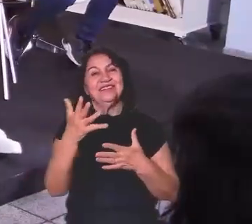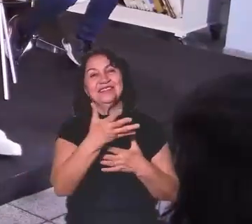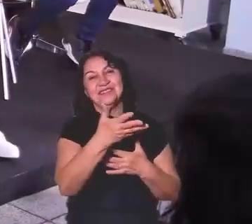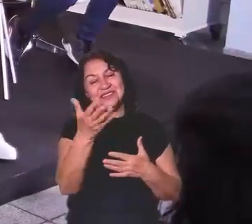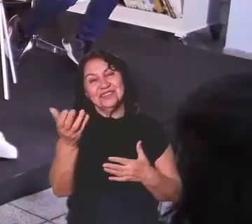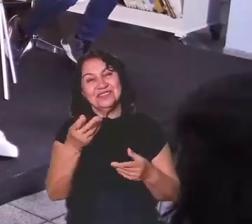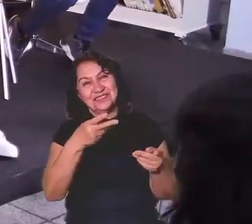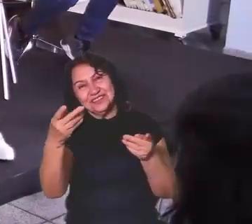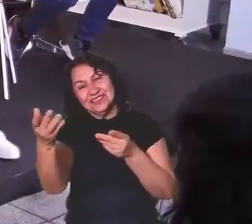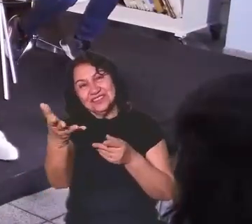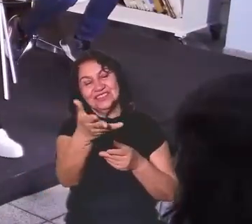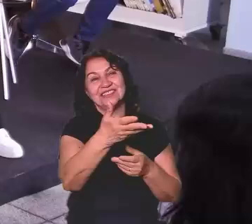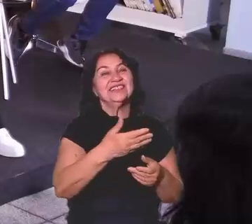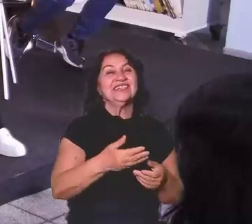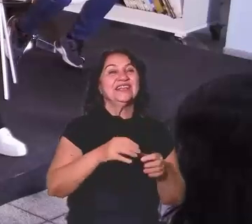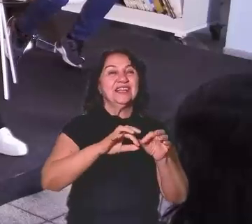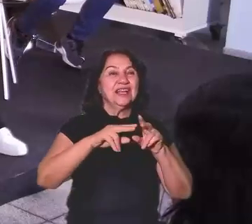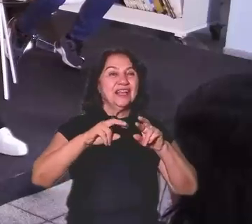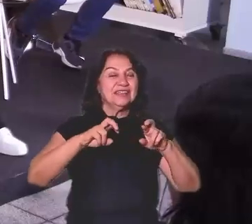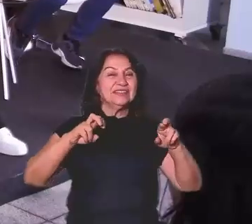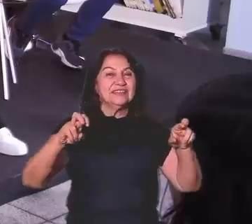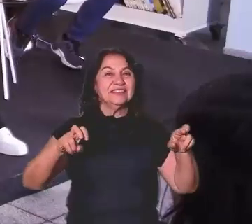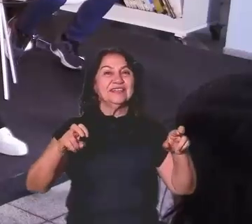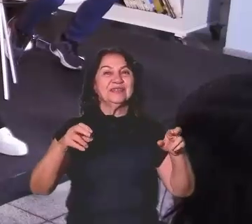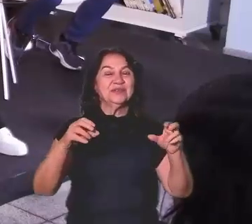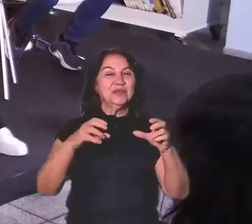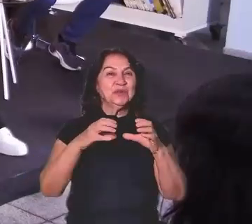Família. Obrigado, gente. gente. Bira. Obrigado a toda a equipe que está por